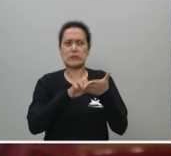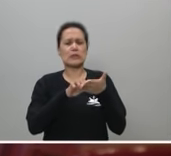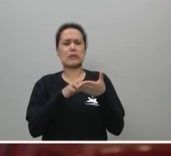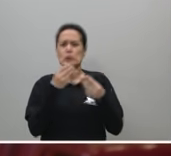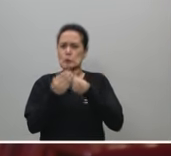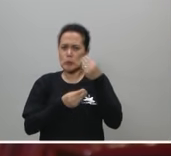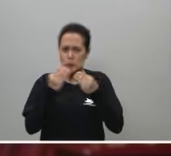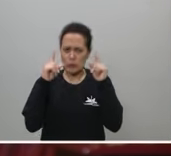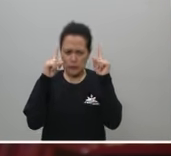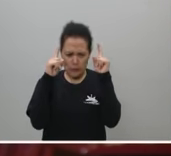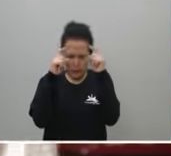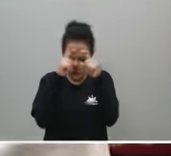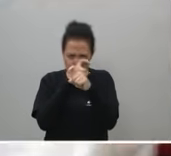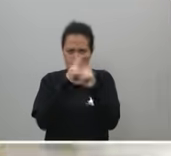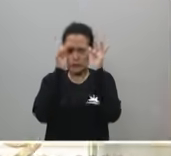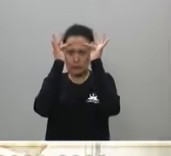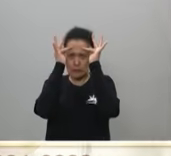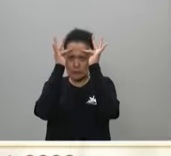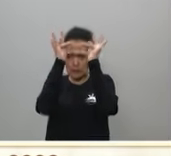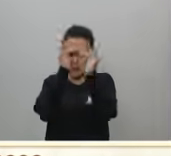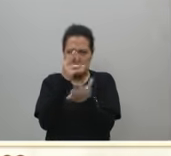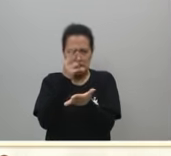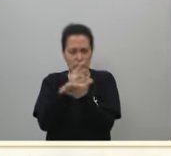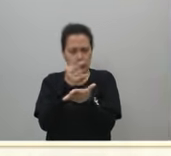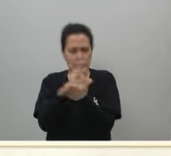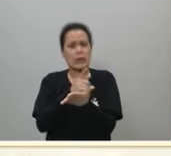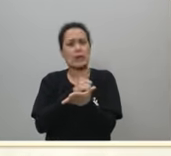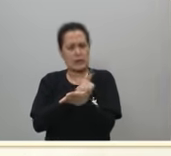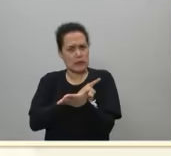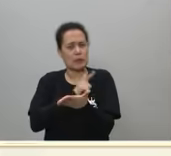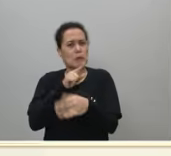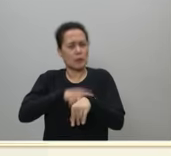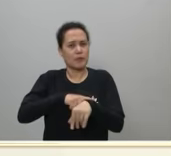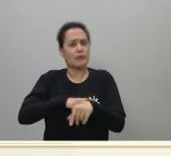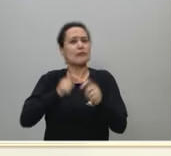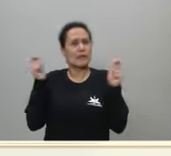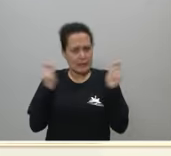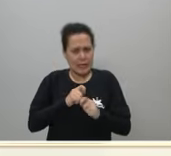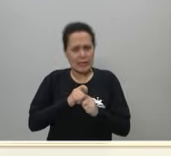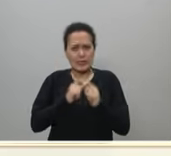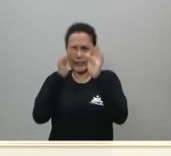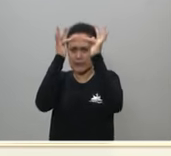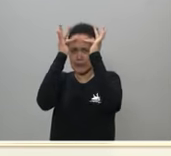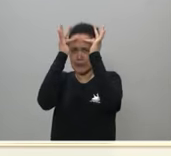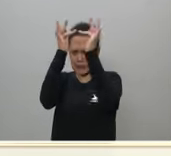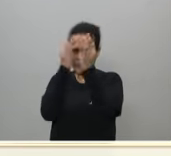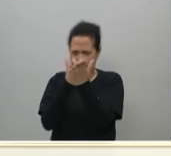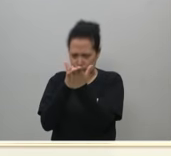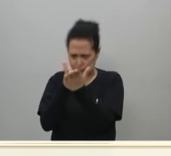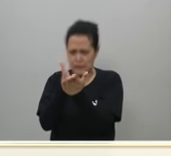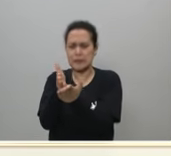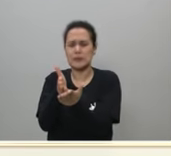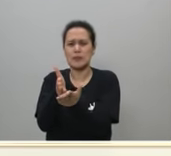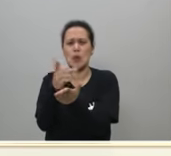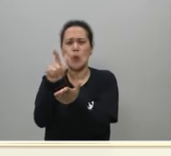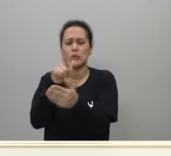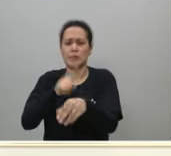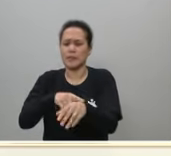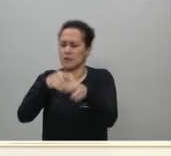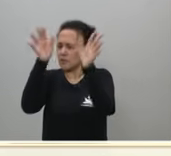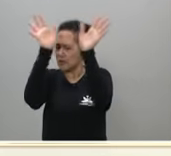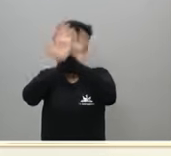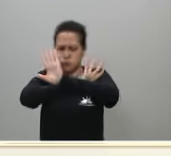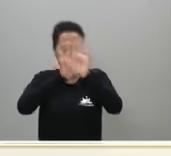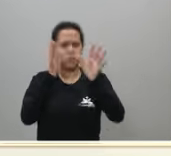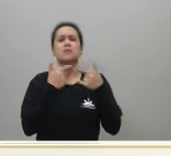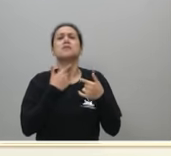com uma vontade, tem hora que dá vontade de largar tudo, que não sucumbam ao mal. Então Jesus